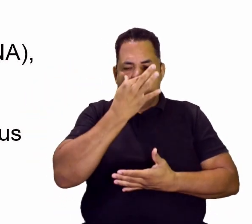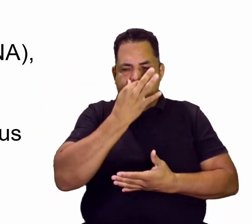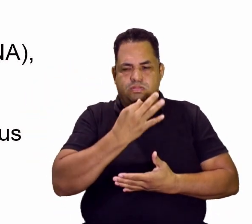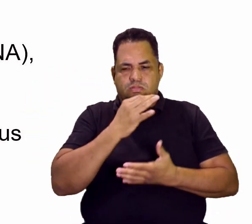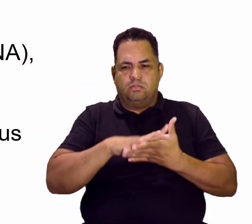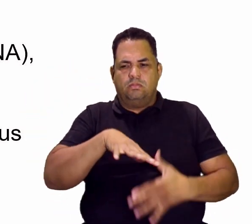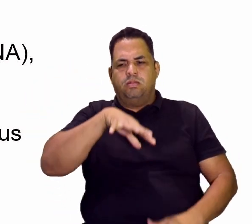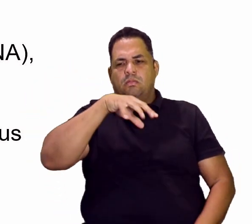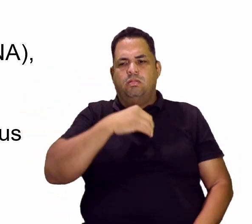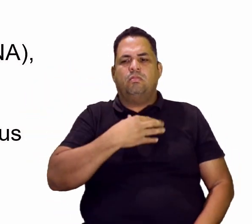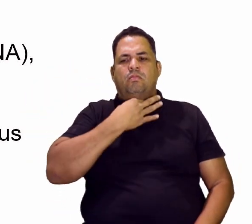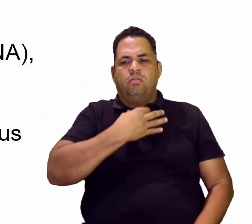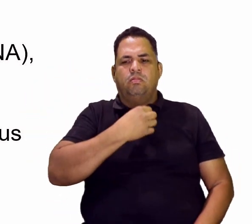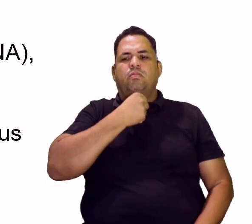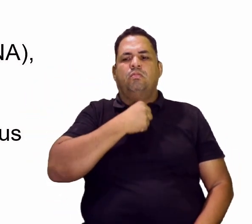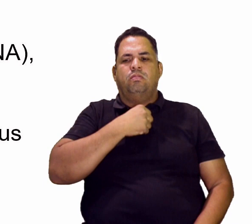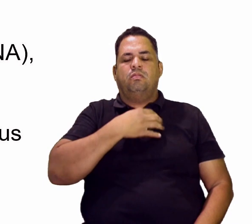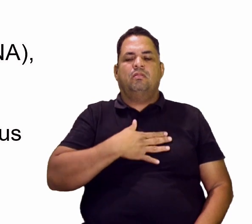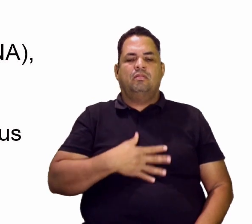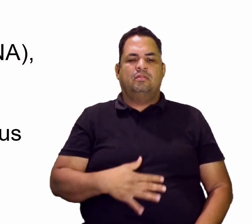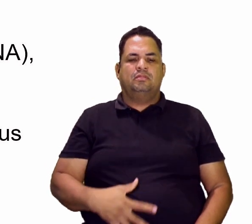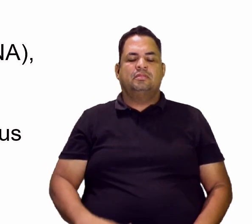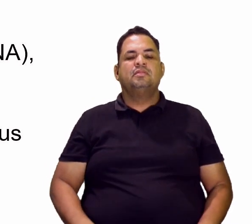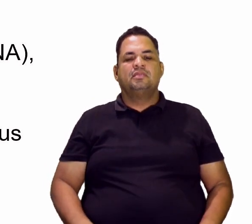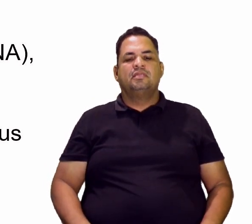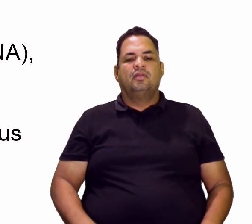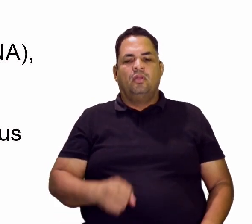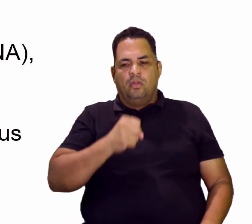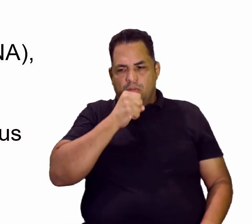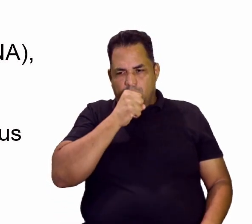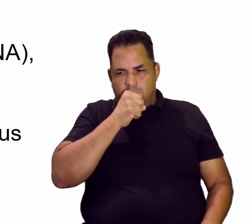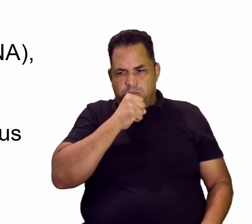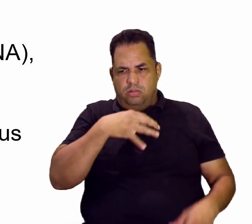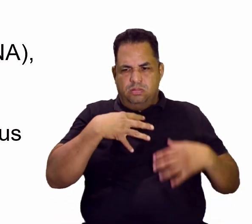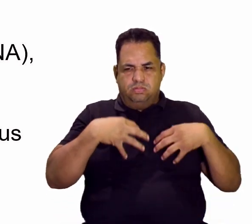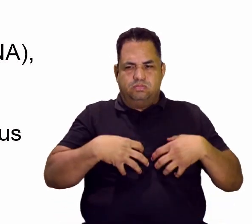a tosse, né? A secreção mesmo, muito